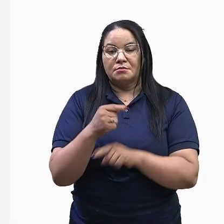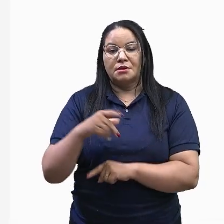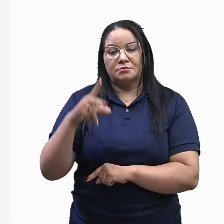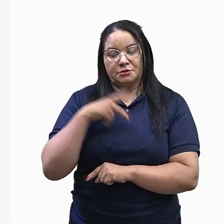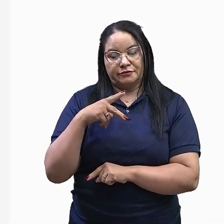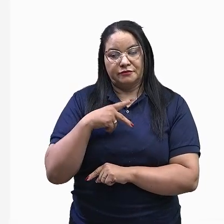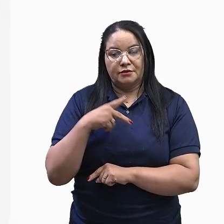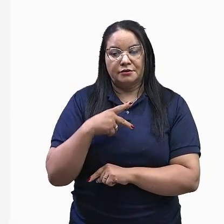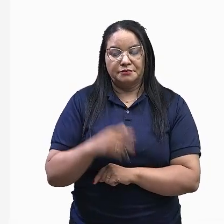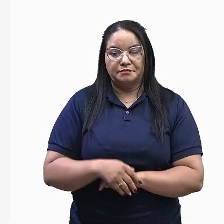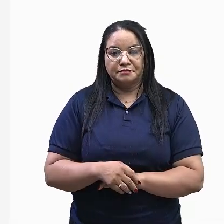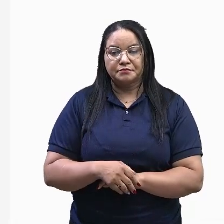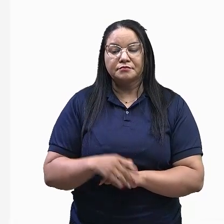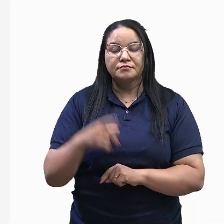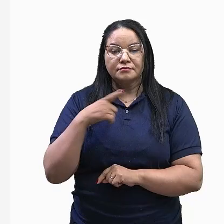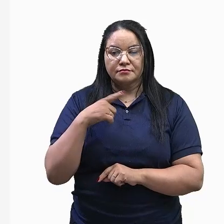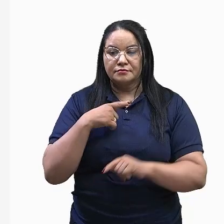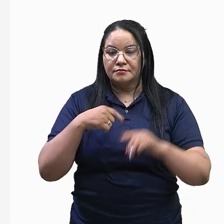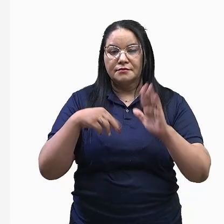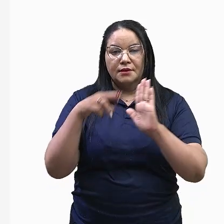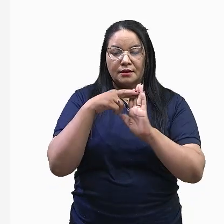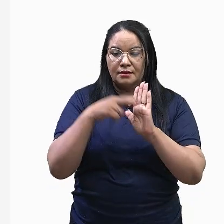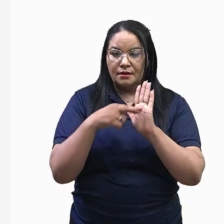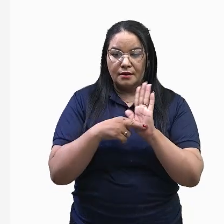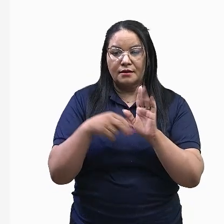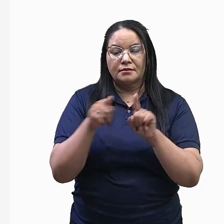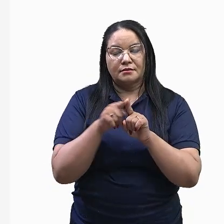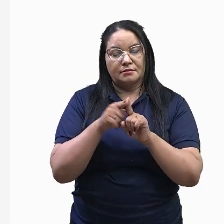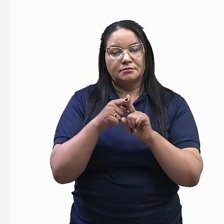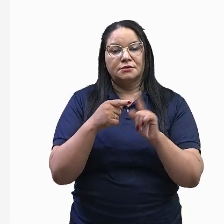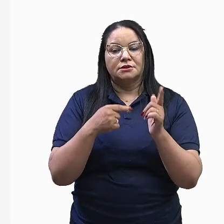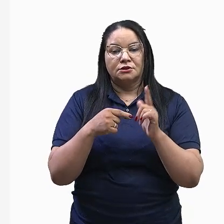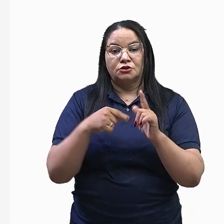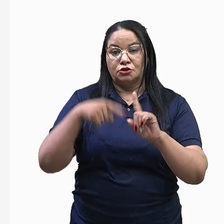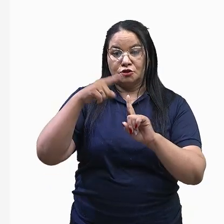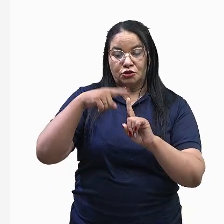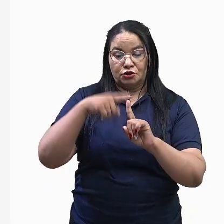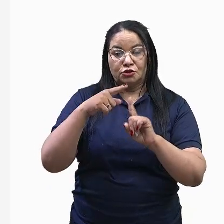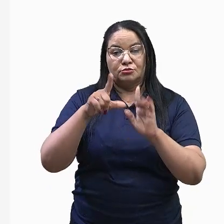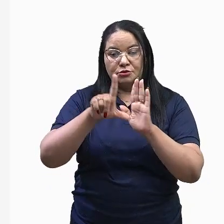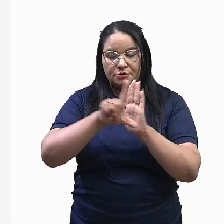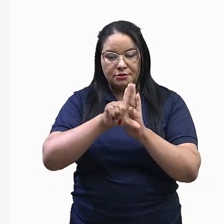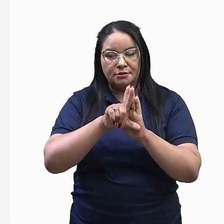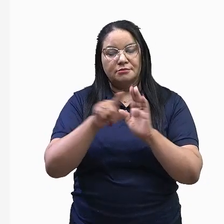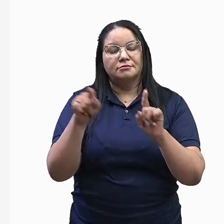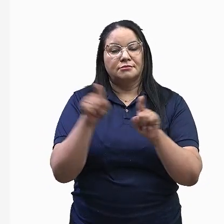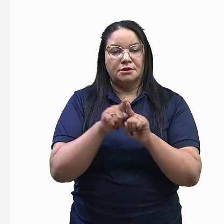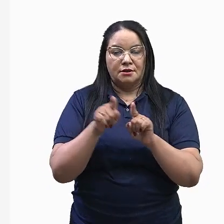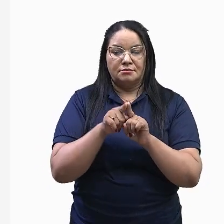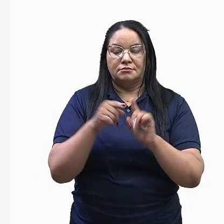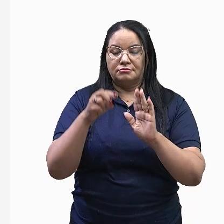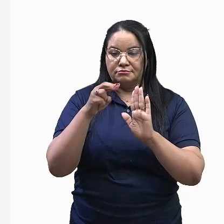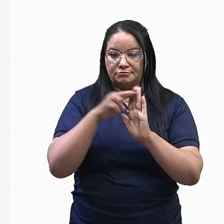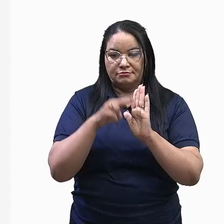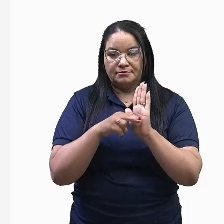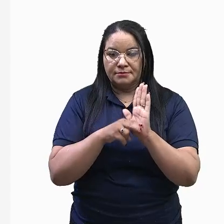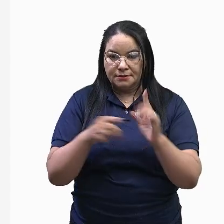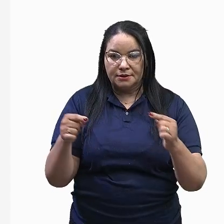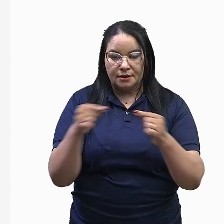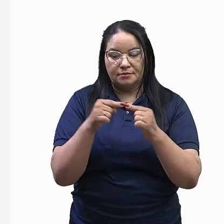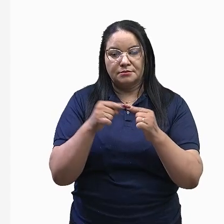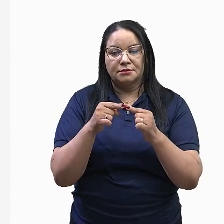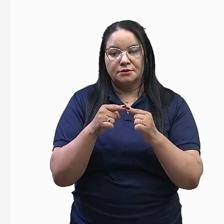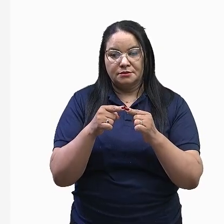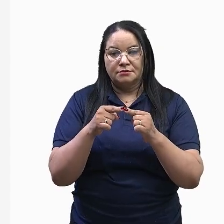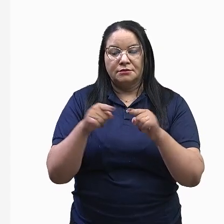privadas. Para tudo existe um tipo de lei para normatizar, né? Para